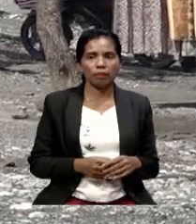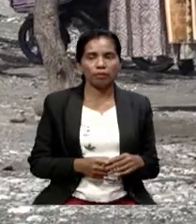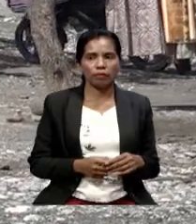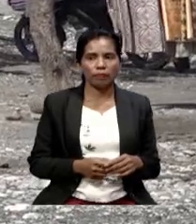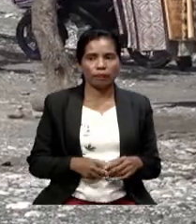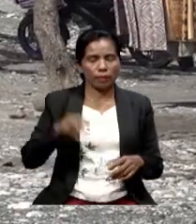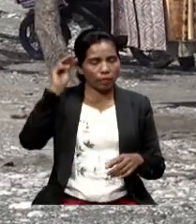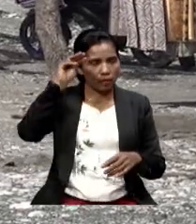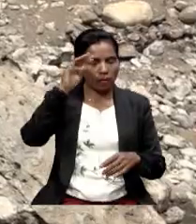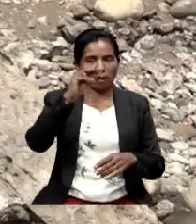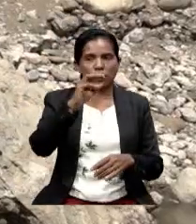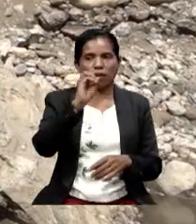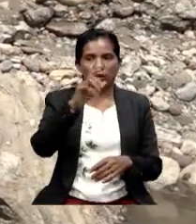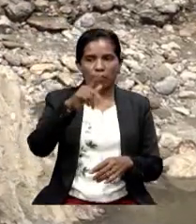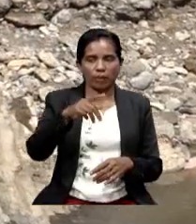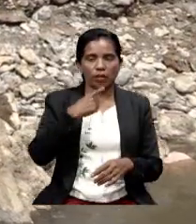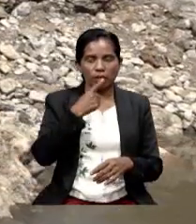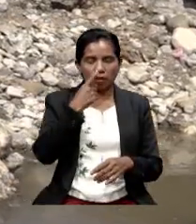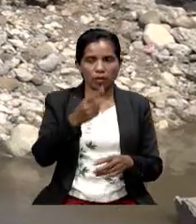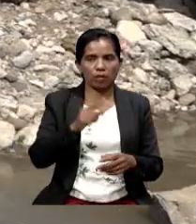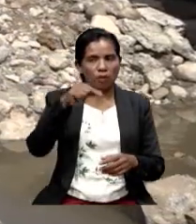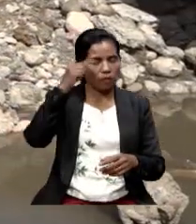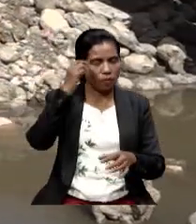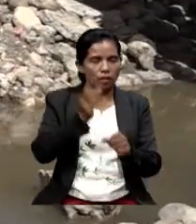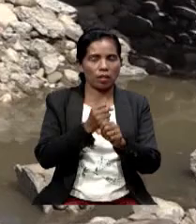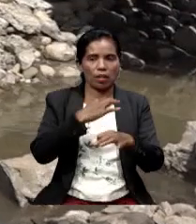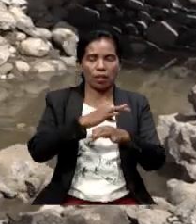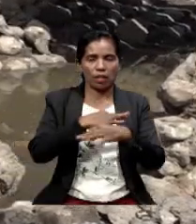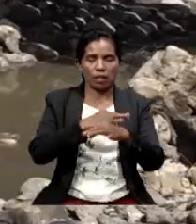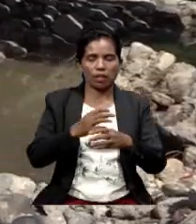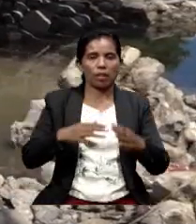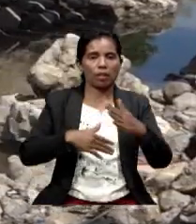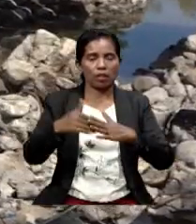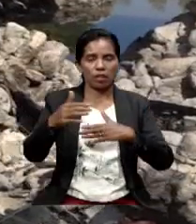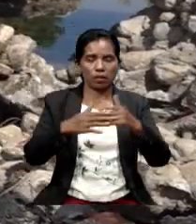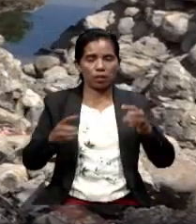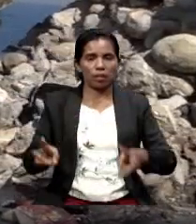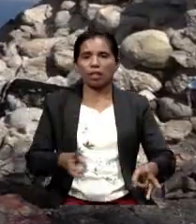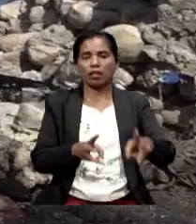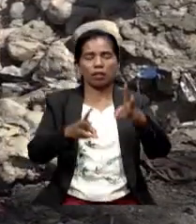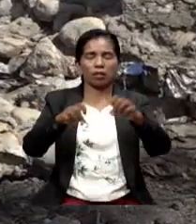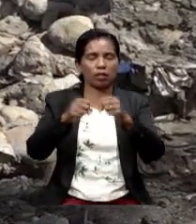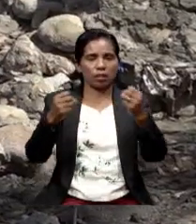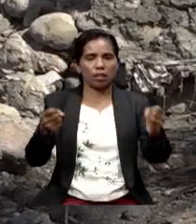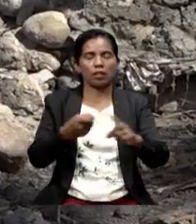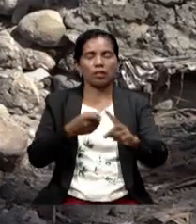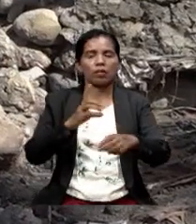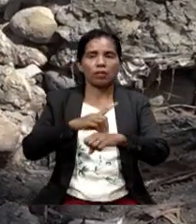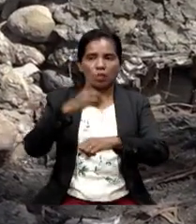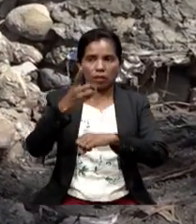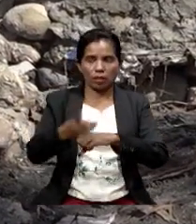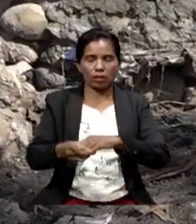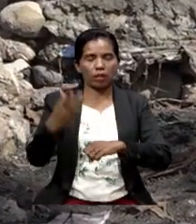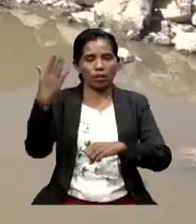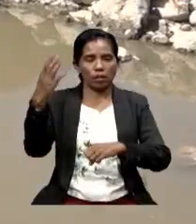Ministro de Obras Públicas Abel Pires da Silva Hateten, Governo sinalou reabilitação da infraestrutura Sira Neberreta em estragos, Sussa inundação e